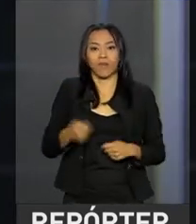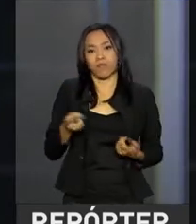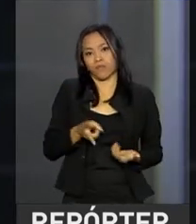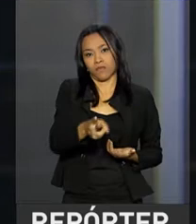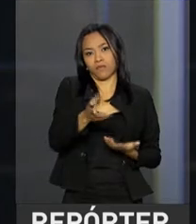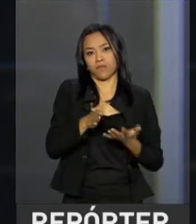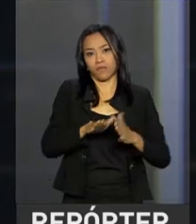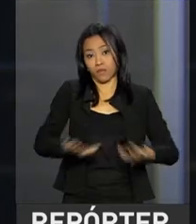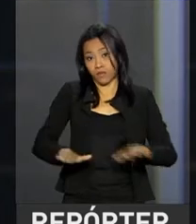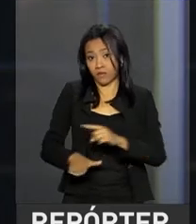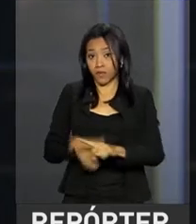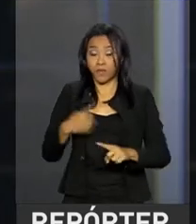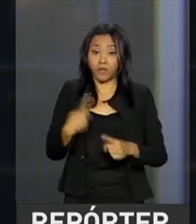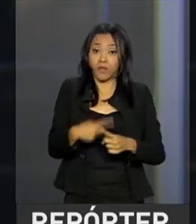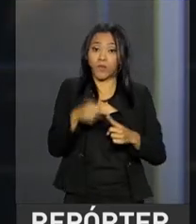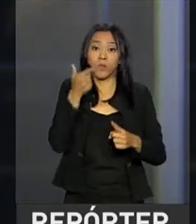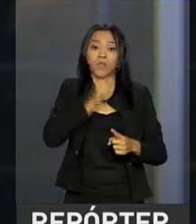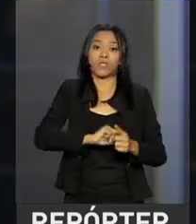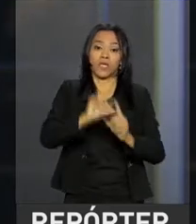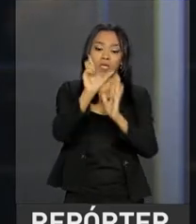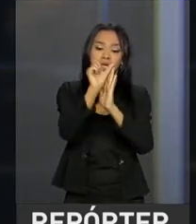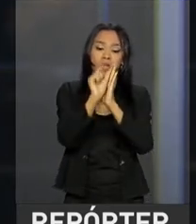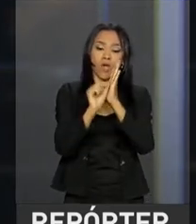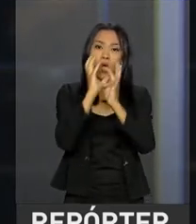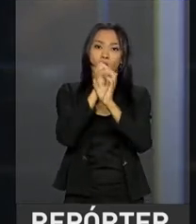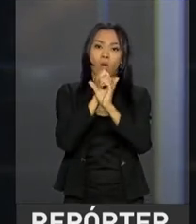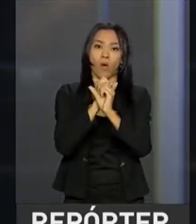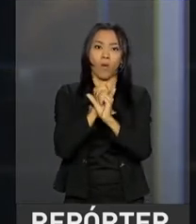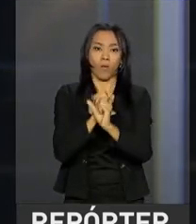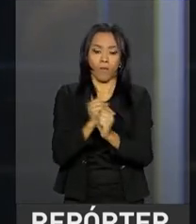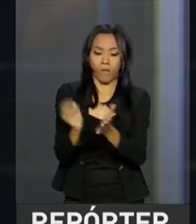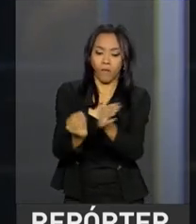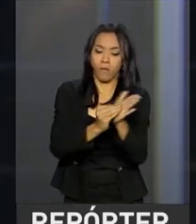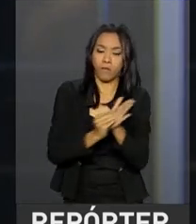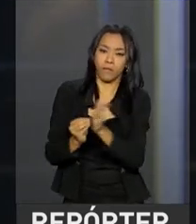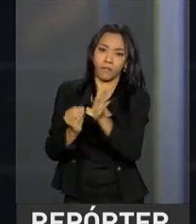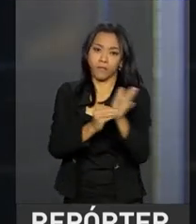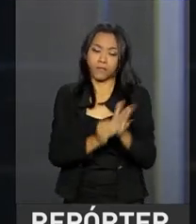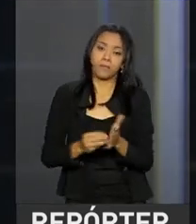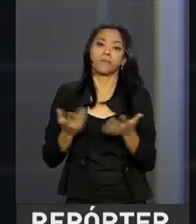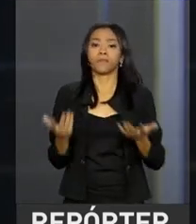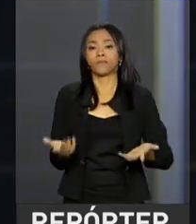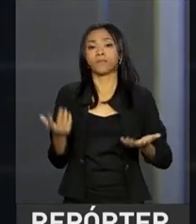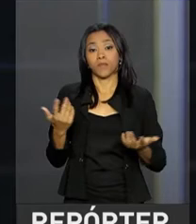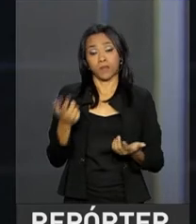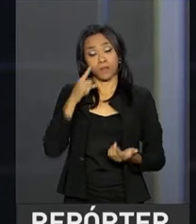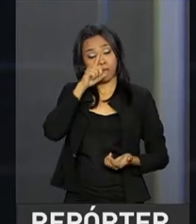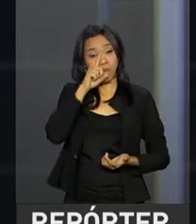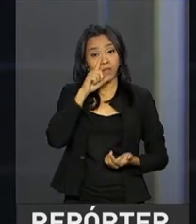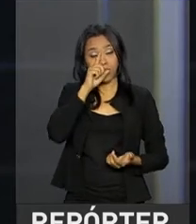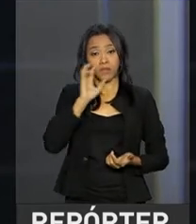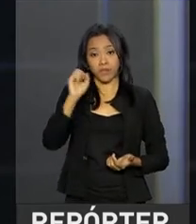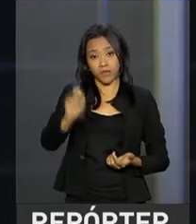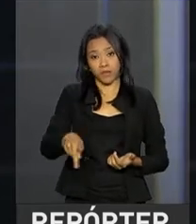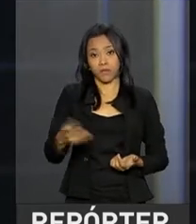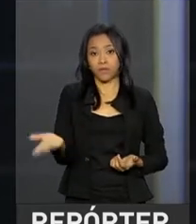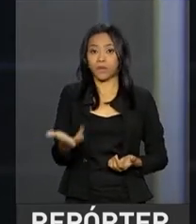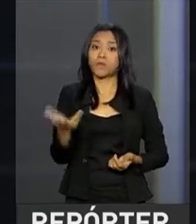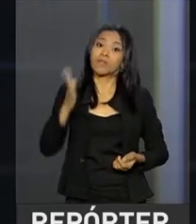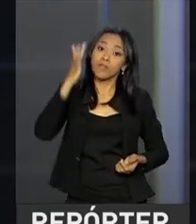simplesmente não fecham quando em risco as aposentadorias de hoje e amanhã em